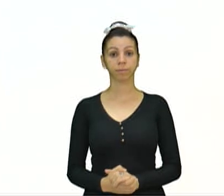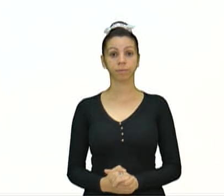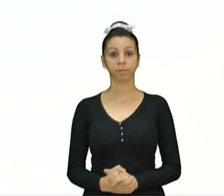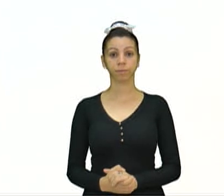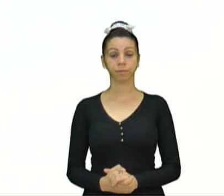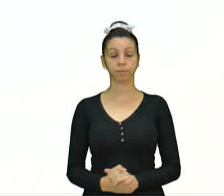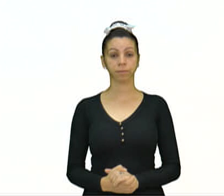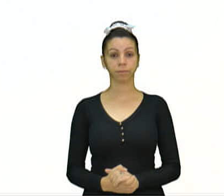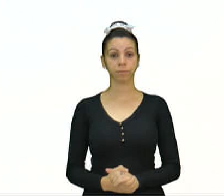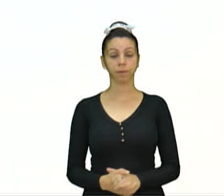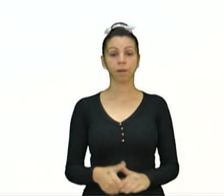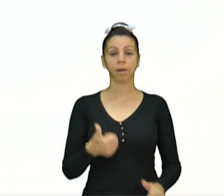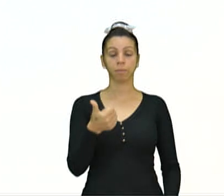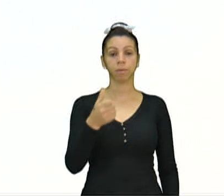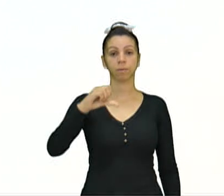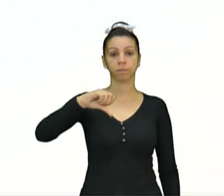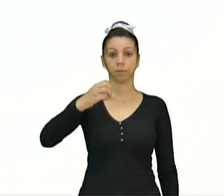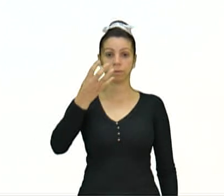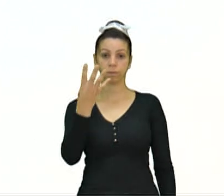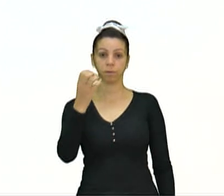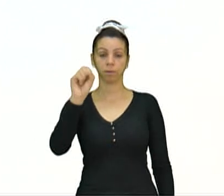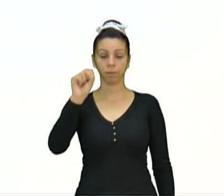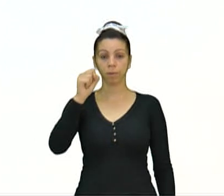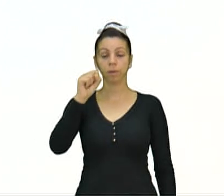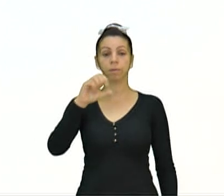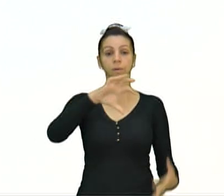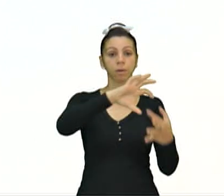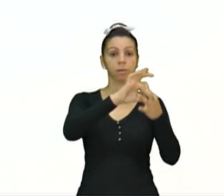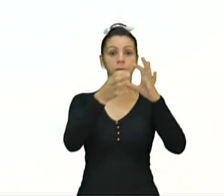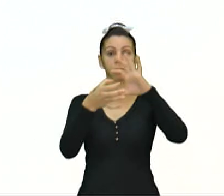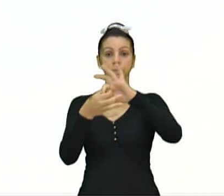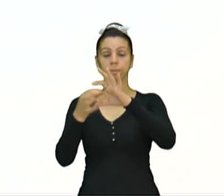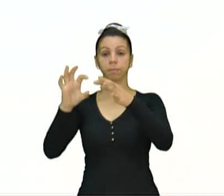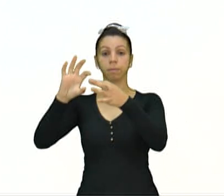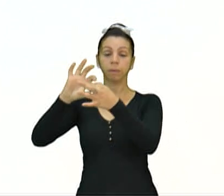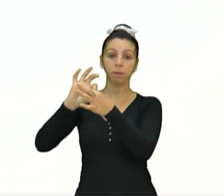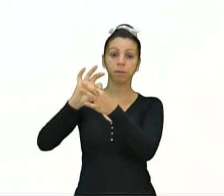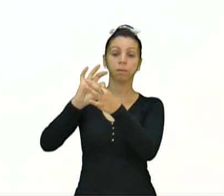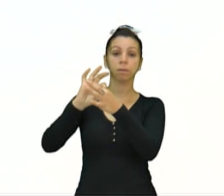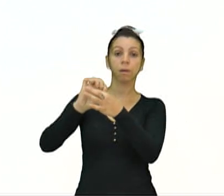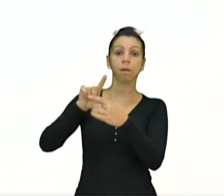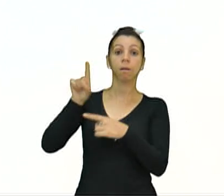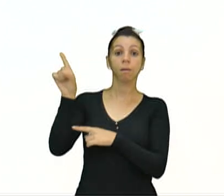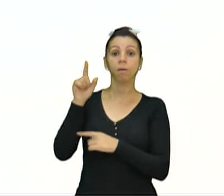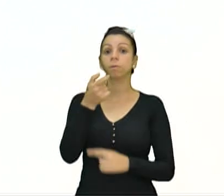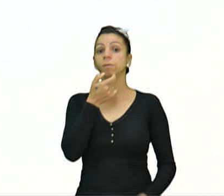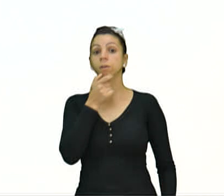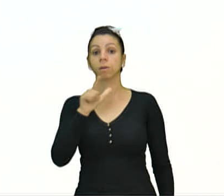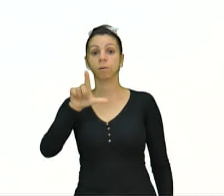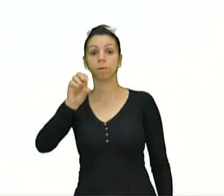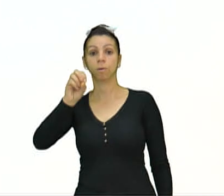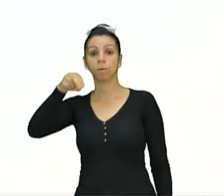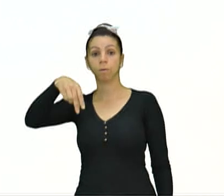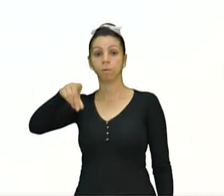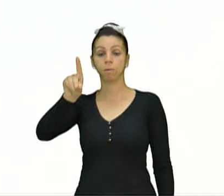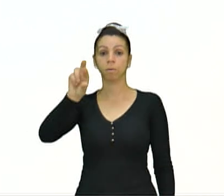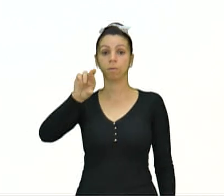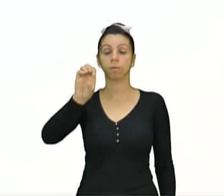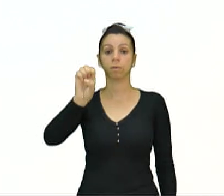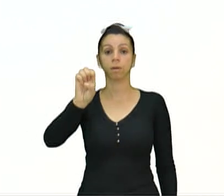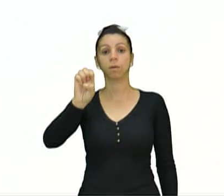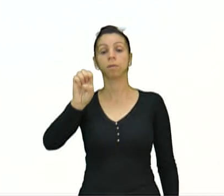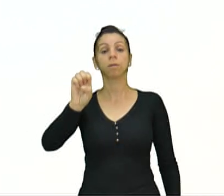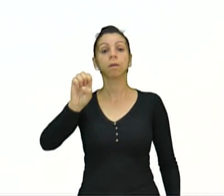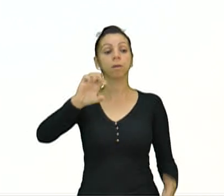Em 1948, as Olimpíadas de Londres desse ano, essa foi a primeira vez em que a Olimpíada